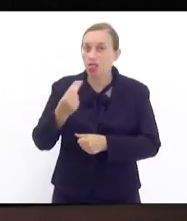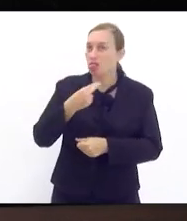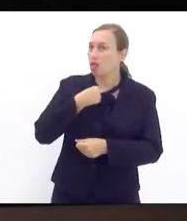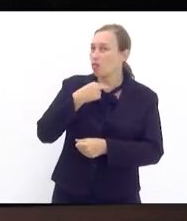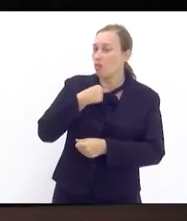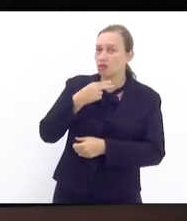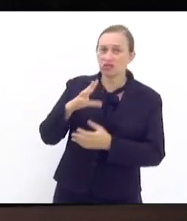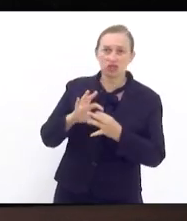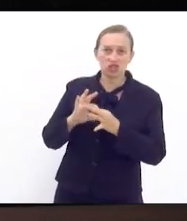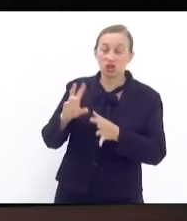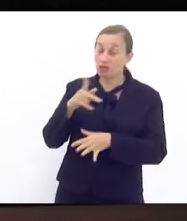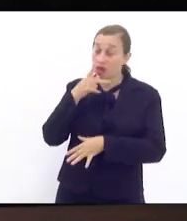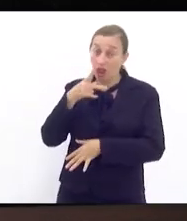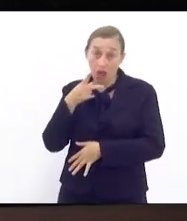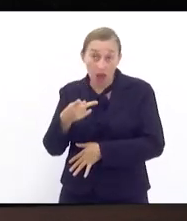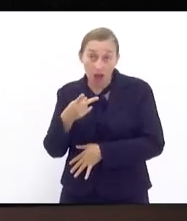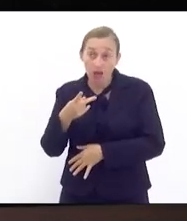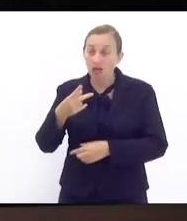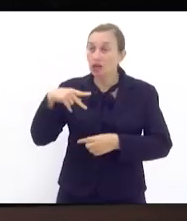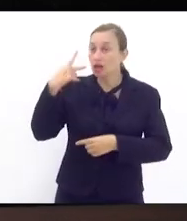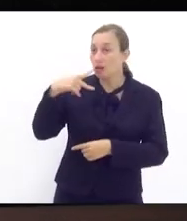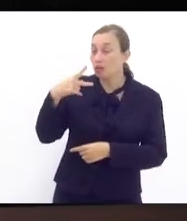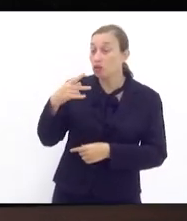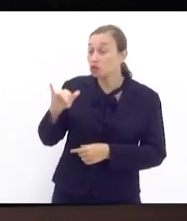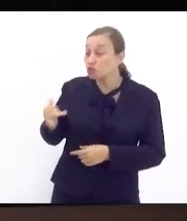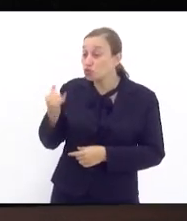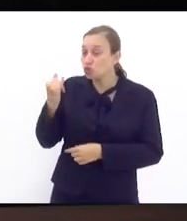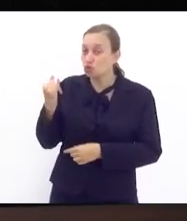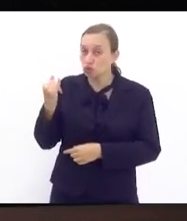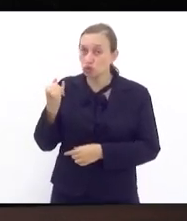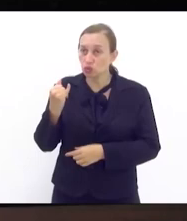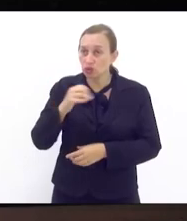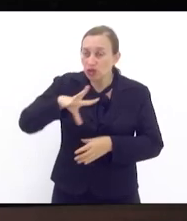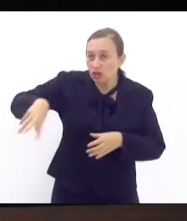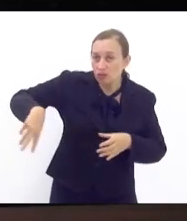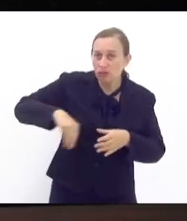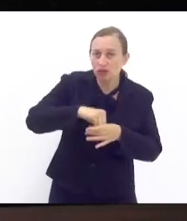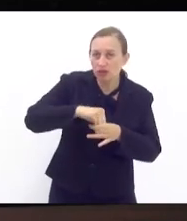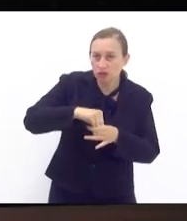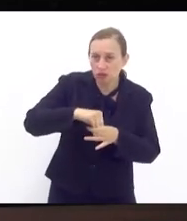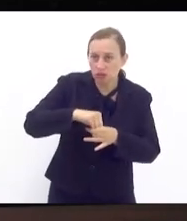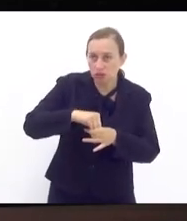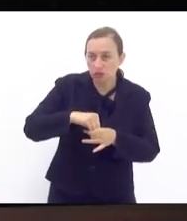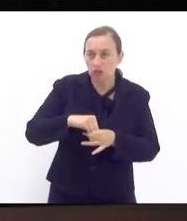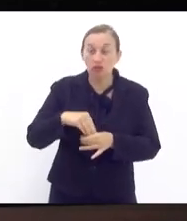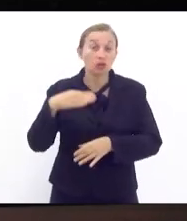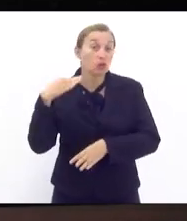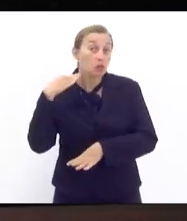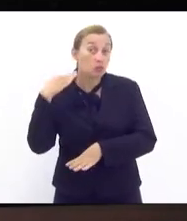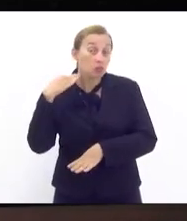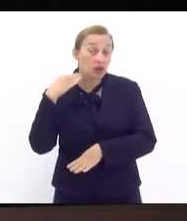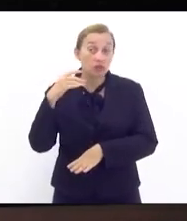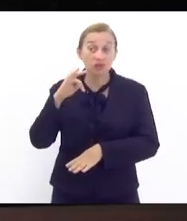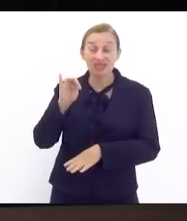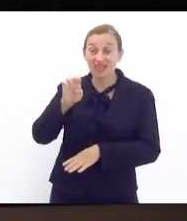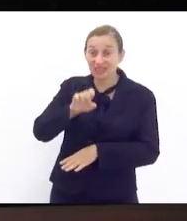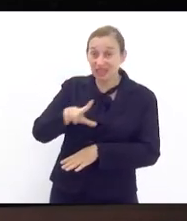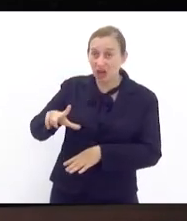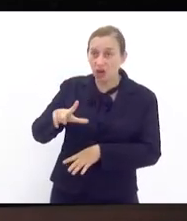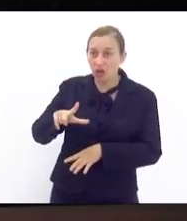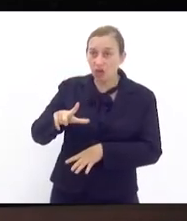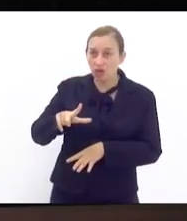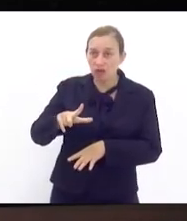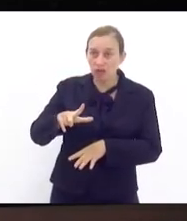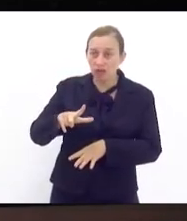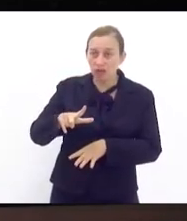deixar de mencionar que a política de juros implementada atualmente pelo Banco Central é um dos